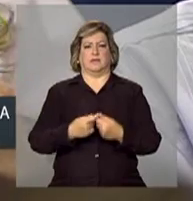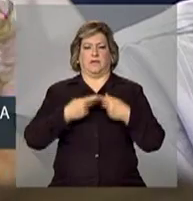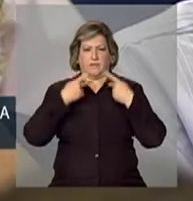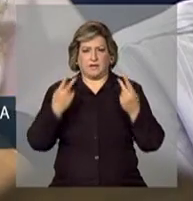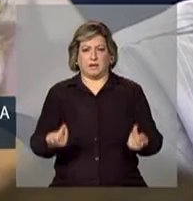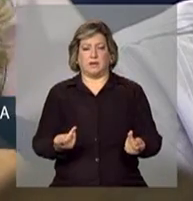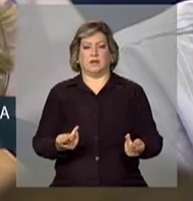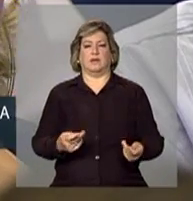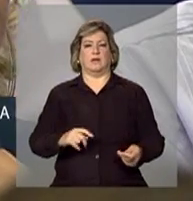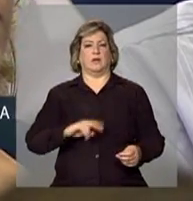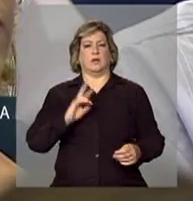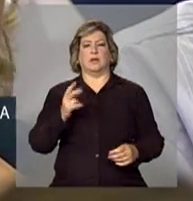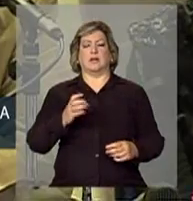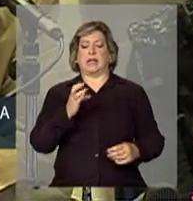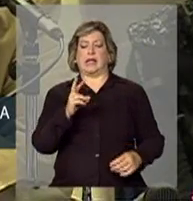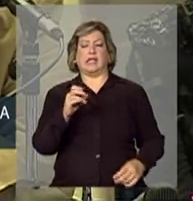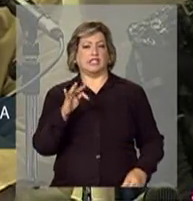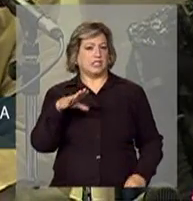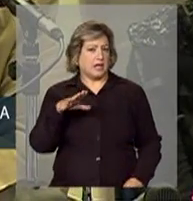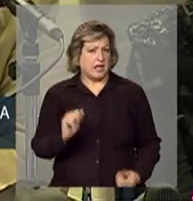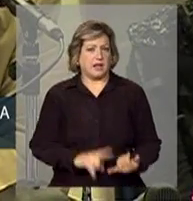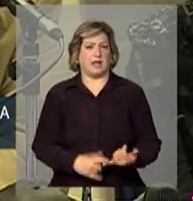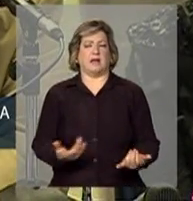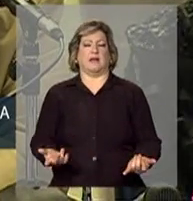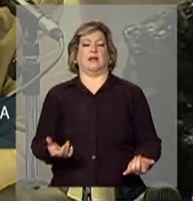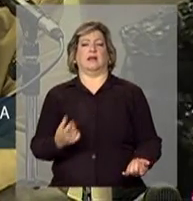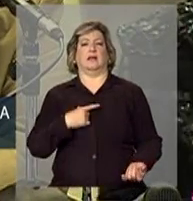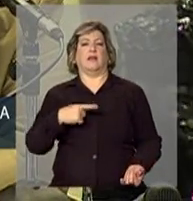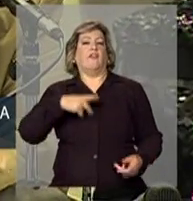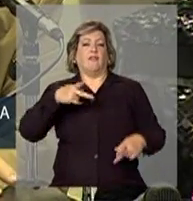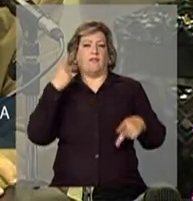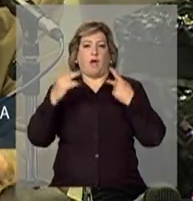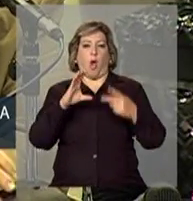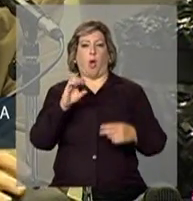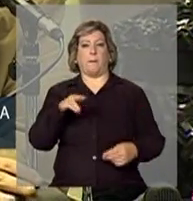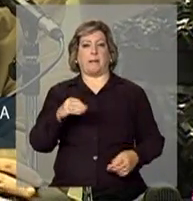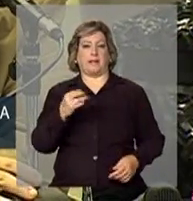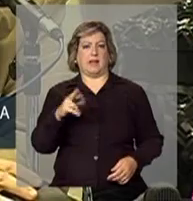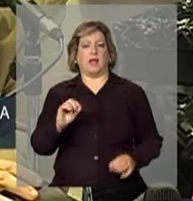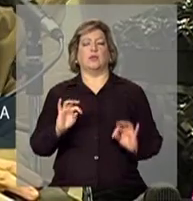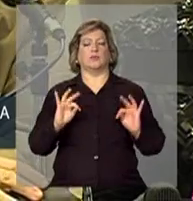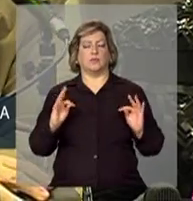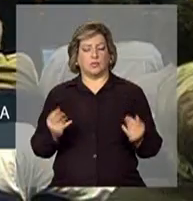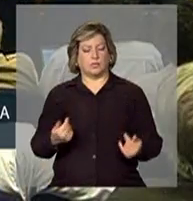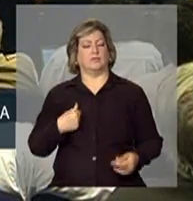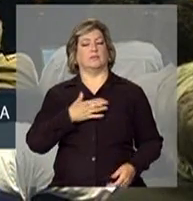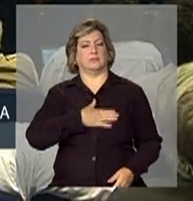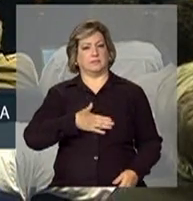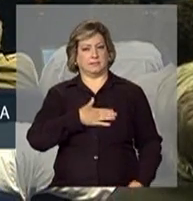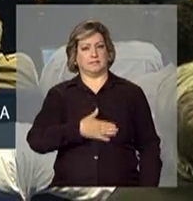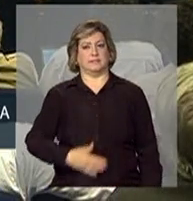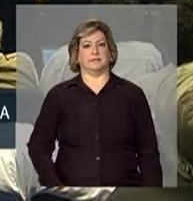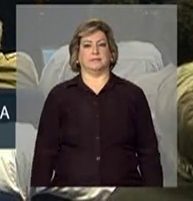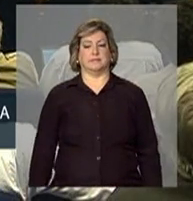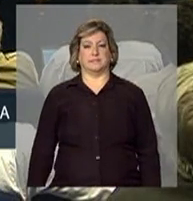todos os comentários, a toda a contradição feita em relação ao nosso trabalho. Eu queria deixar bem claro isso.